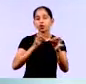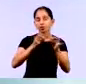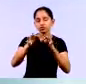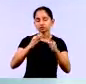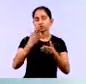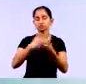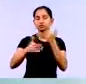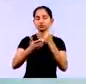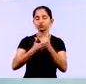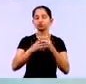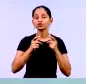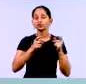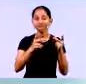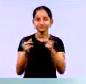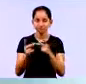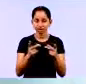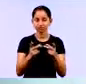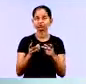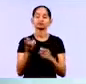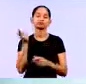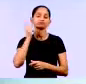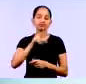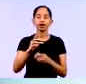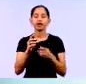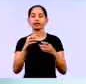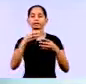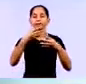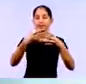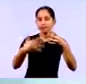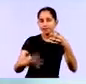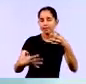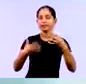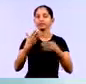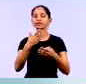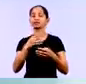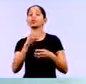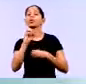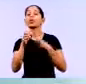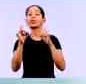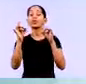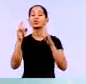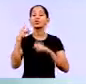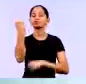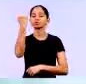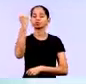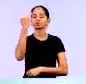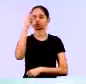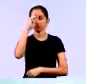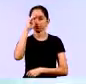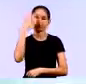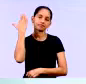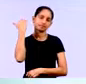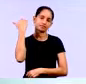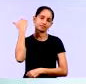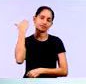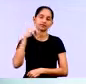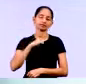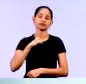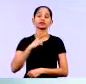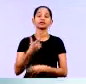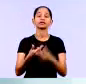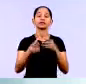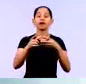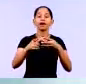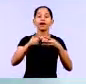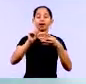No orçamento de vendas, quais são os aspectos que nós devemos destacar? No orçamento de vendas, eu tenho que fazer a previsão de